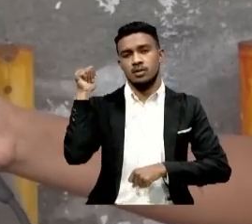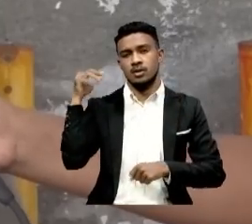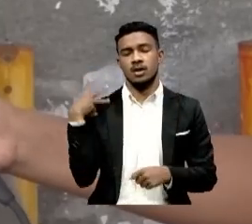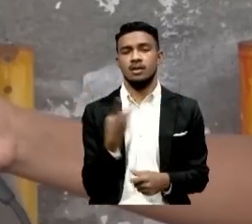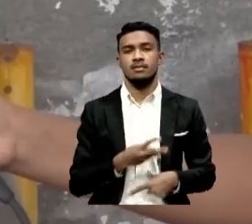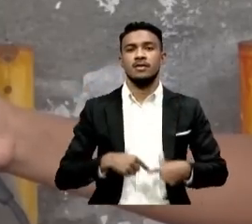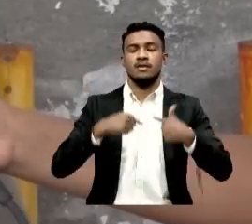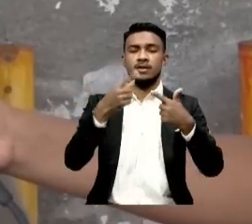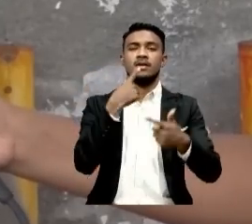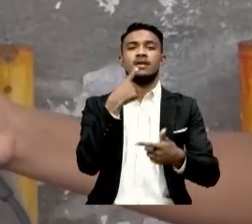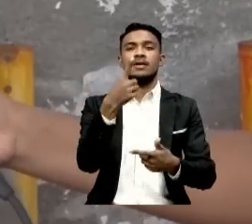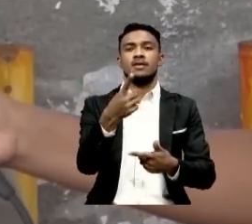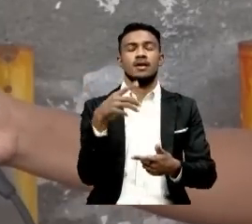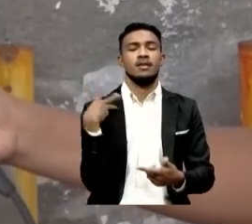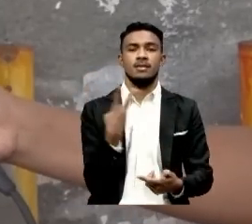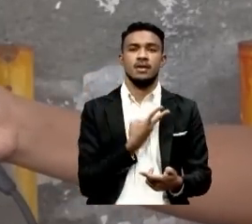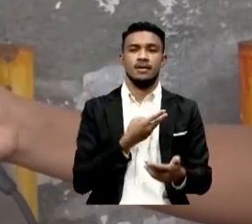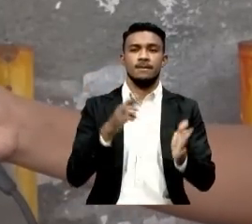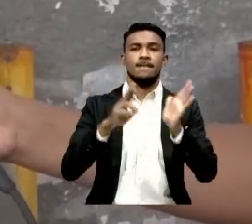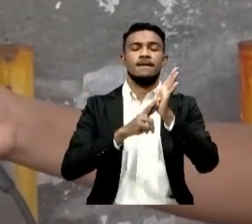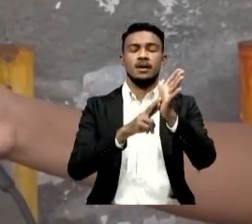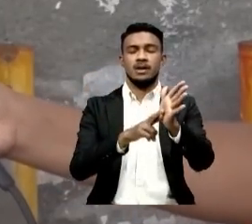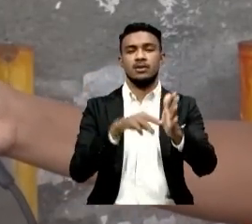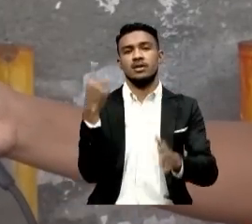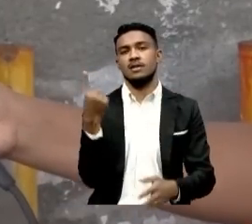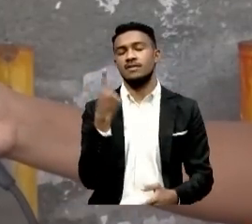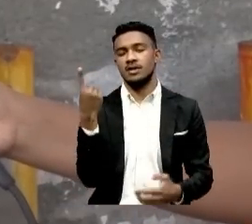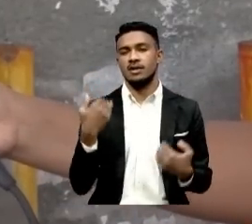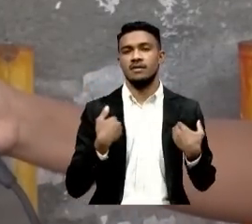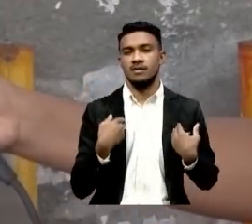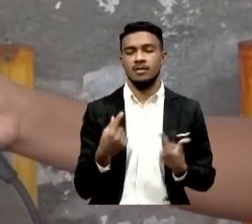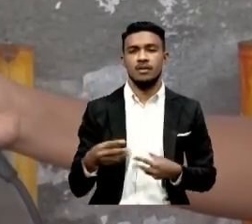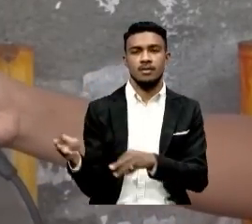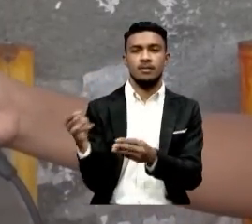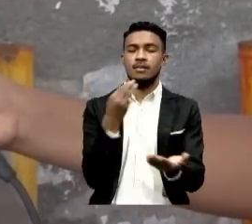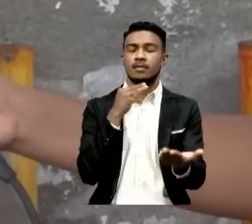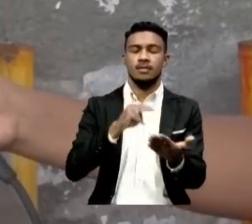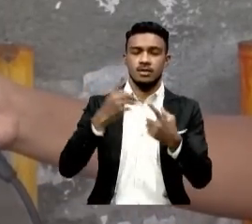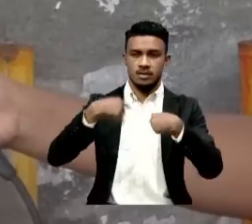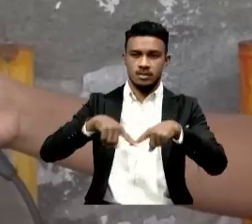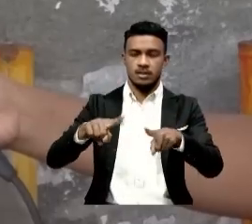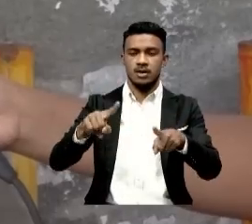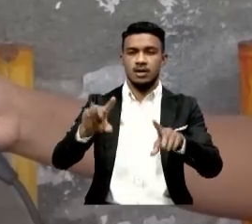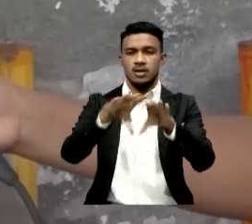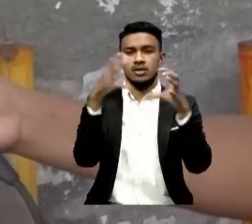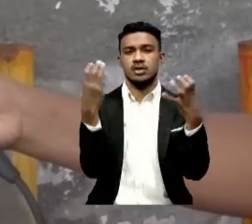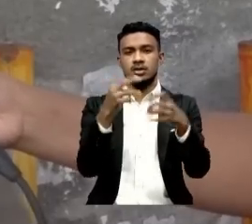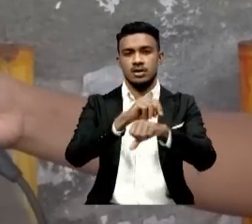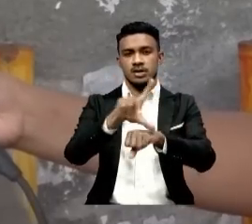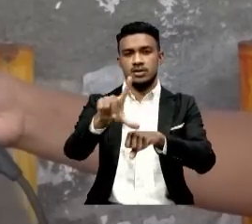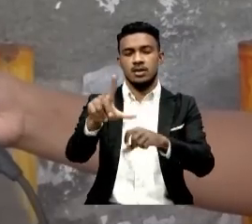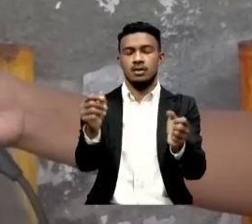mãe, e a minha relatora sempre, a mim, a Rucabá, para depois atuar, né? Conselho Nacional,